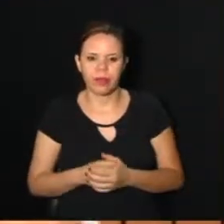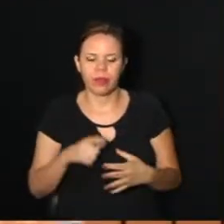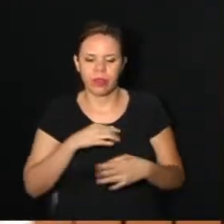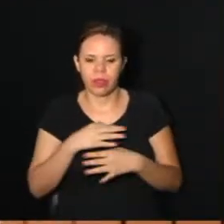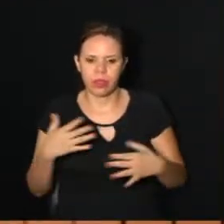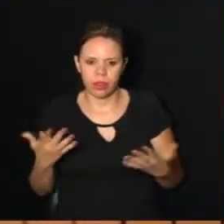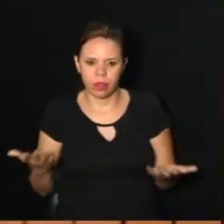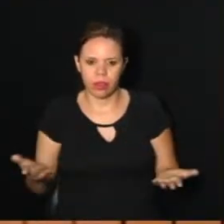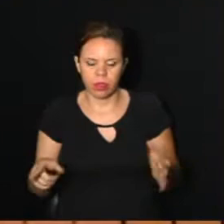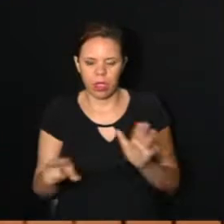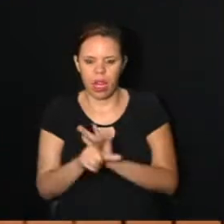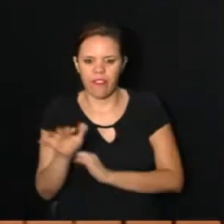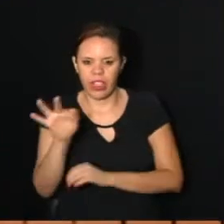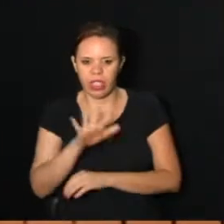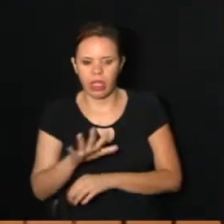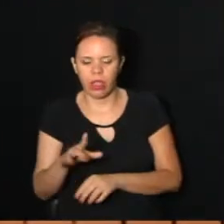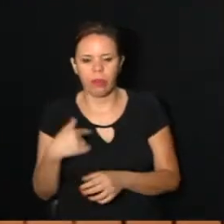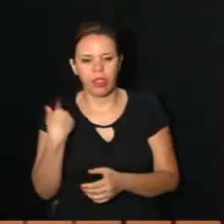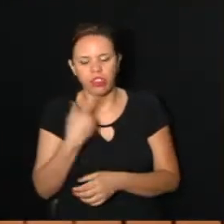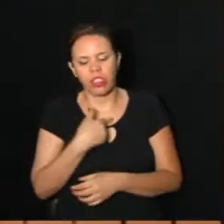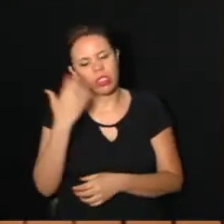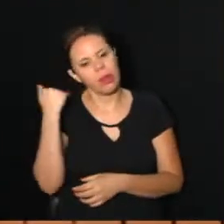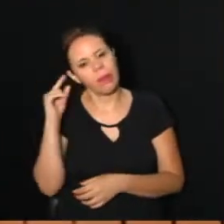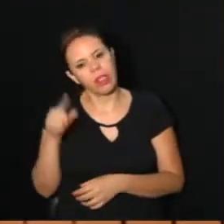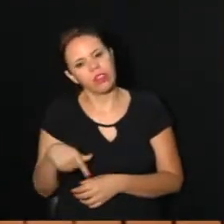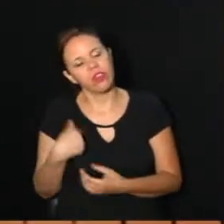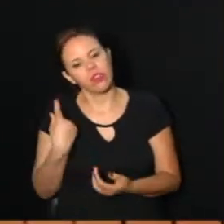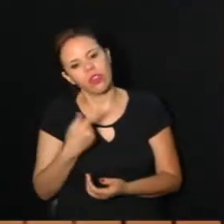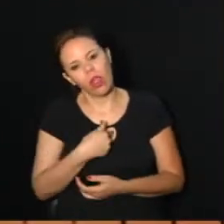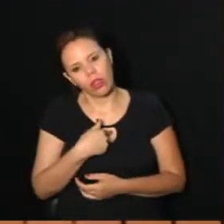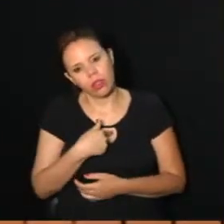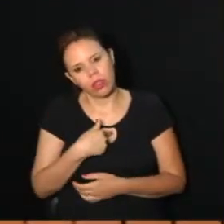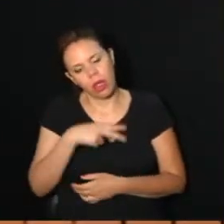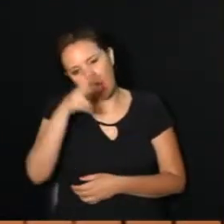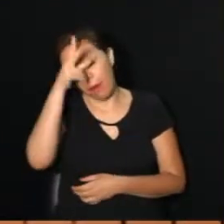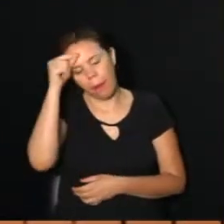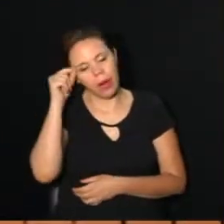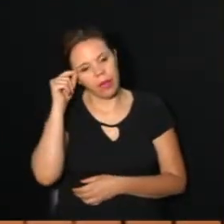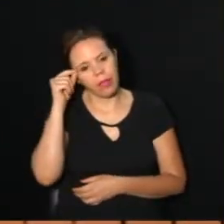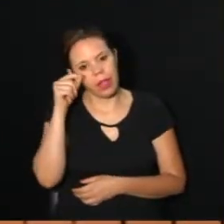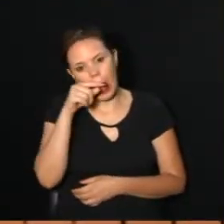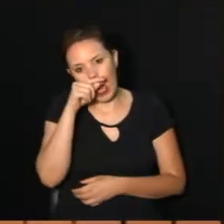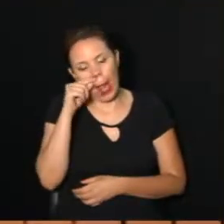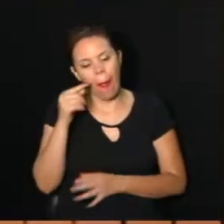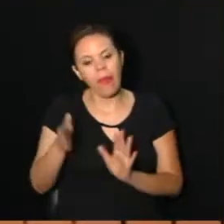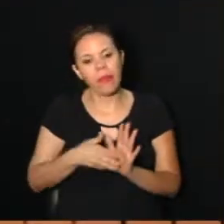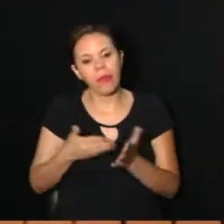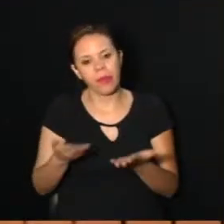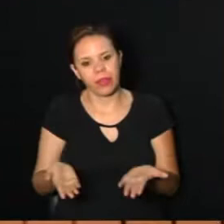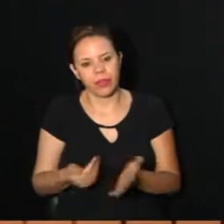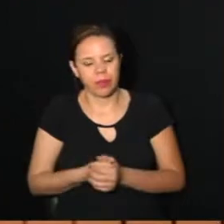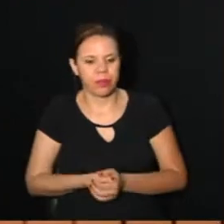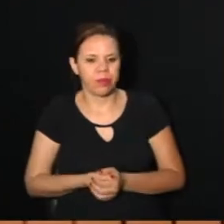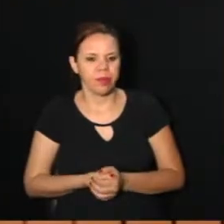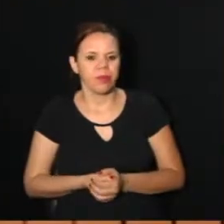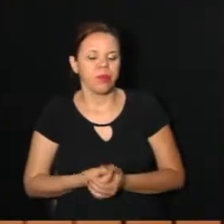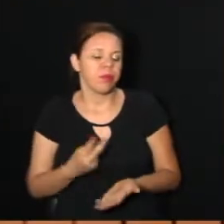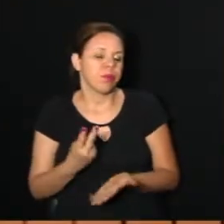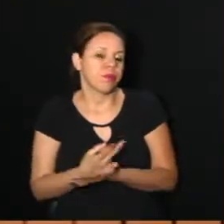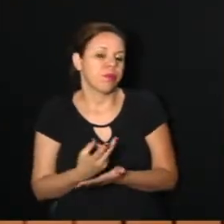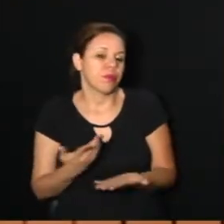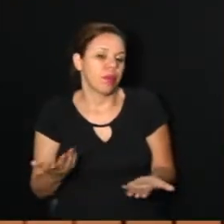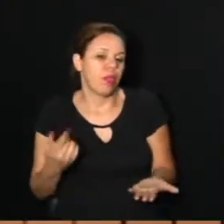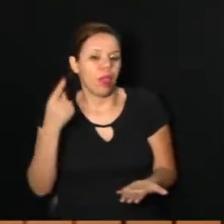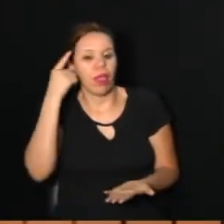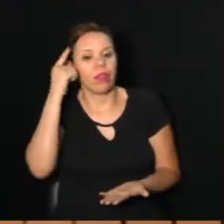tenham, ou com a lei federal, para a gente saber disso. O prefeito ficou muito feliz com essa proposição, né? Mesmo porque a